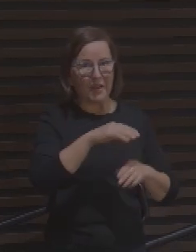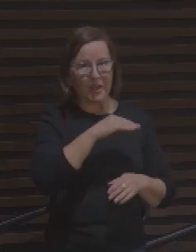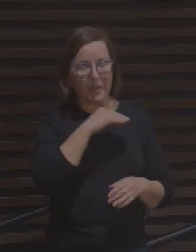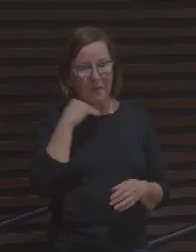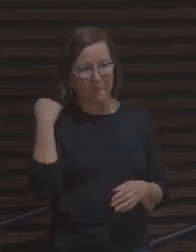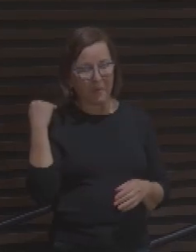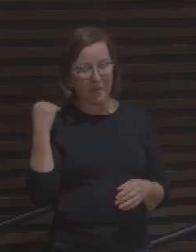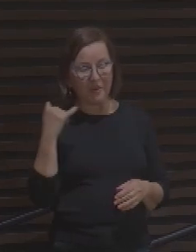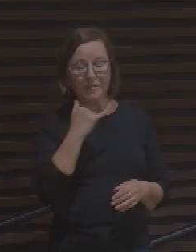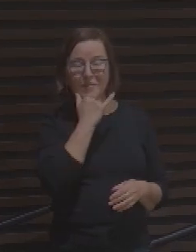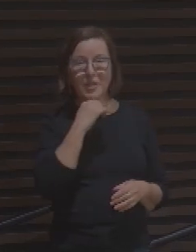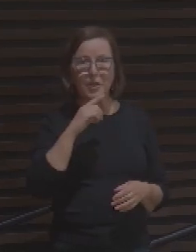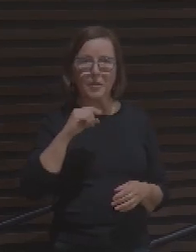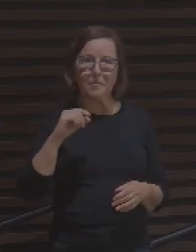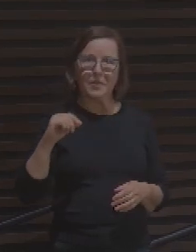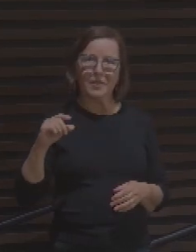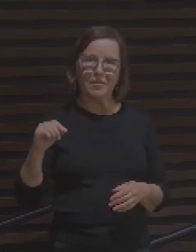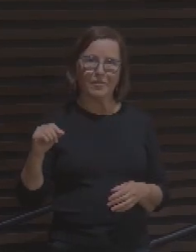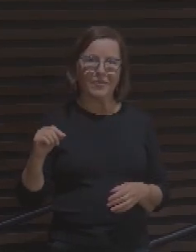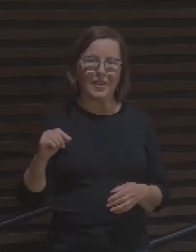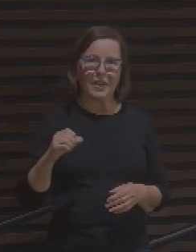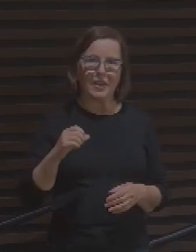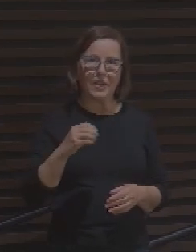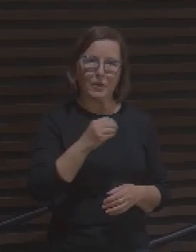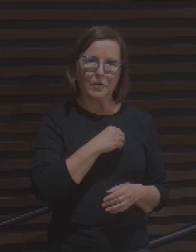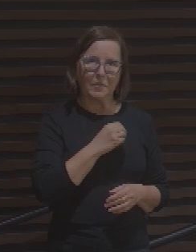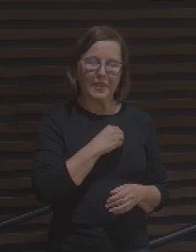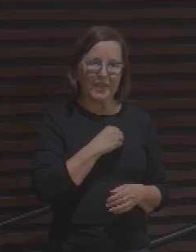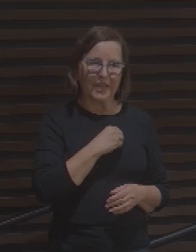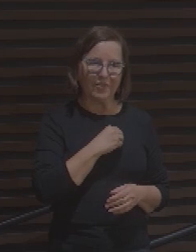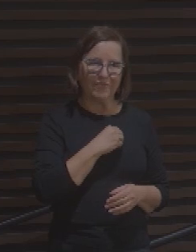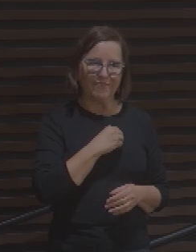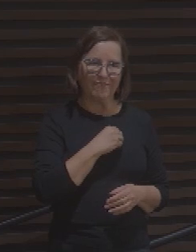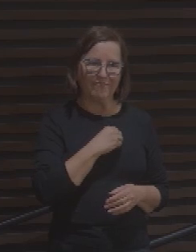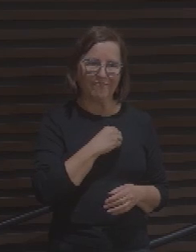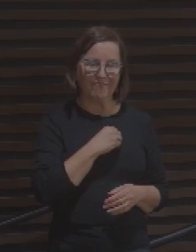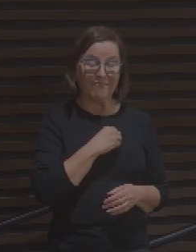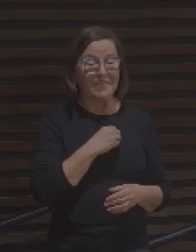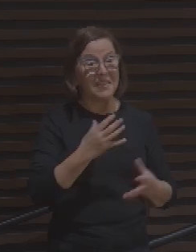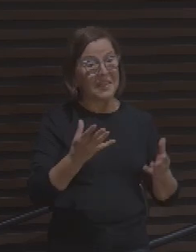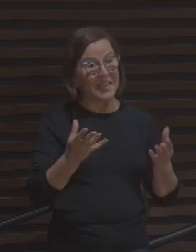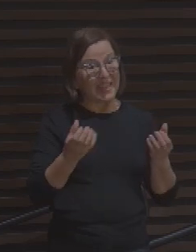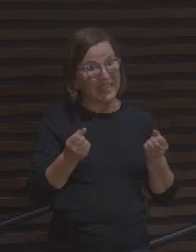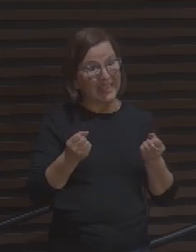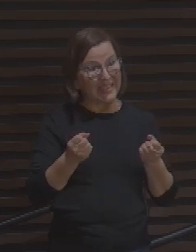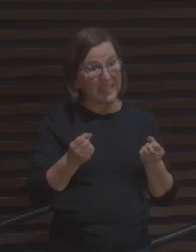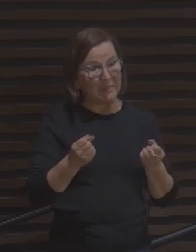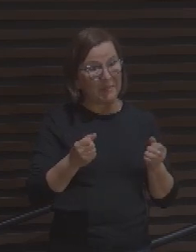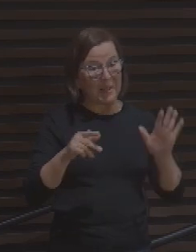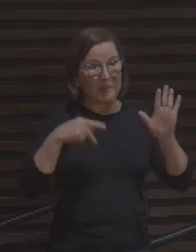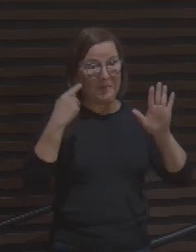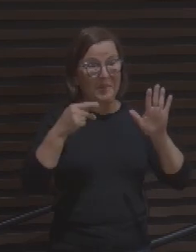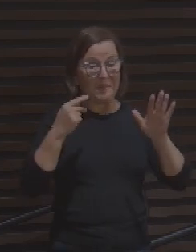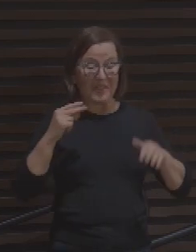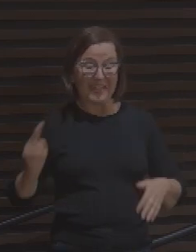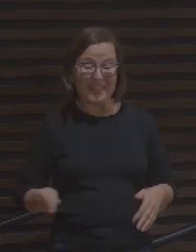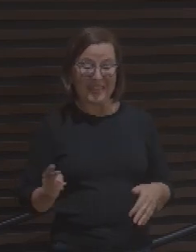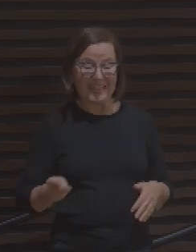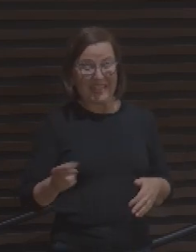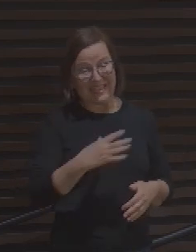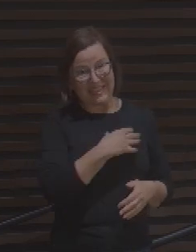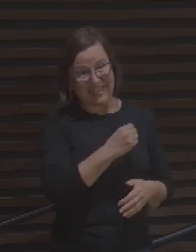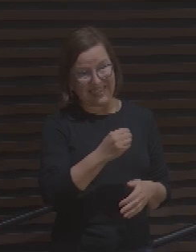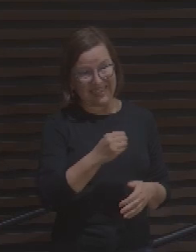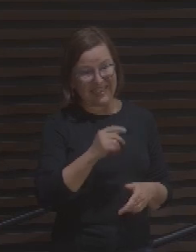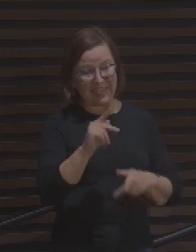aliança, recebam a promessa da eterna herança aqueles que têm sido